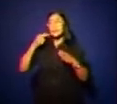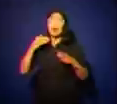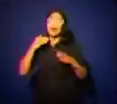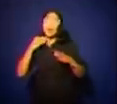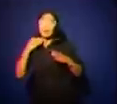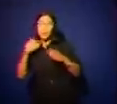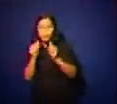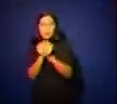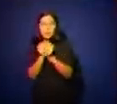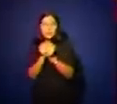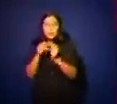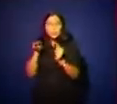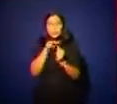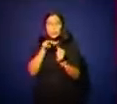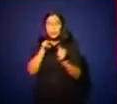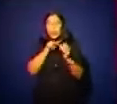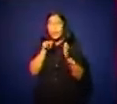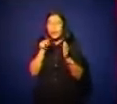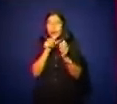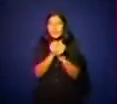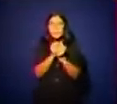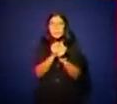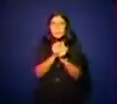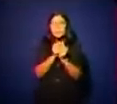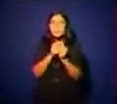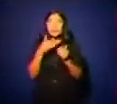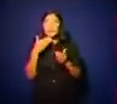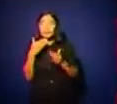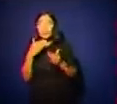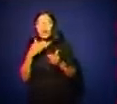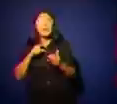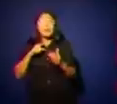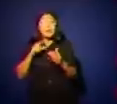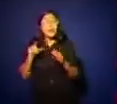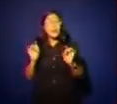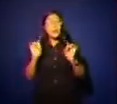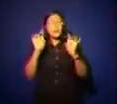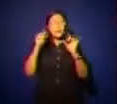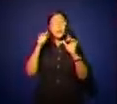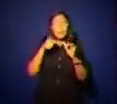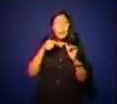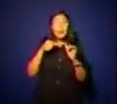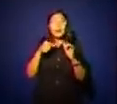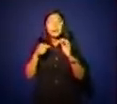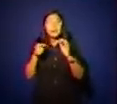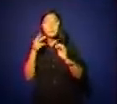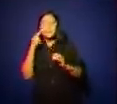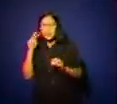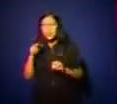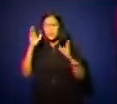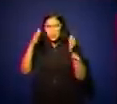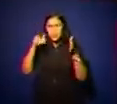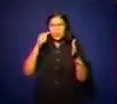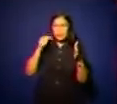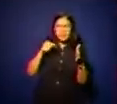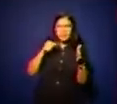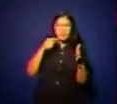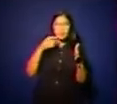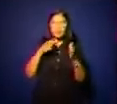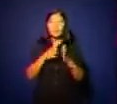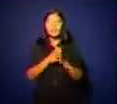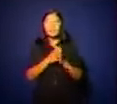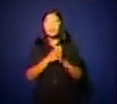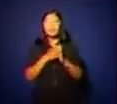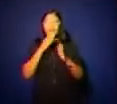de capitais fazendo essa ponte e vão e vai se criar uma nova especialidade isso já acelerou muito e aí você vai ter um espaço do balanço do Balanço